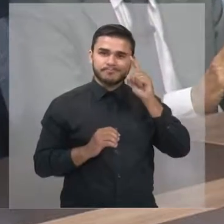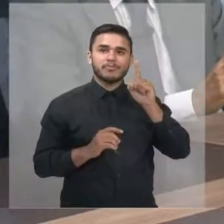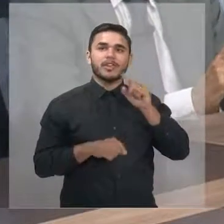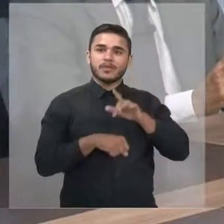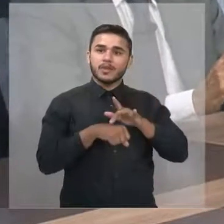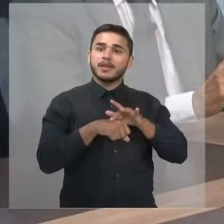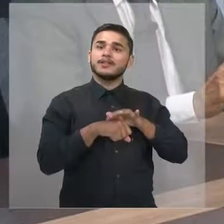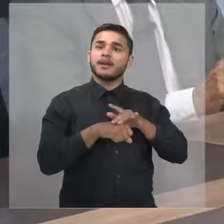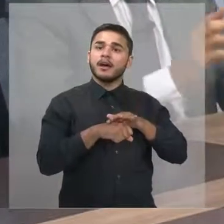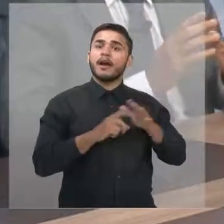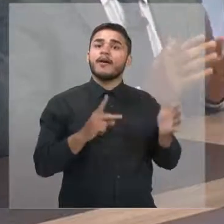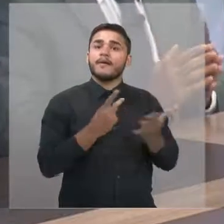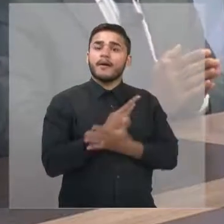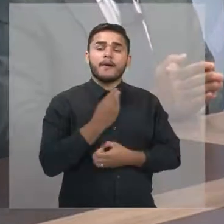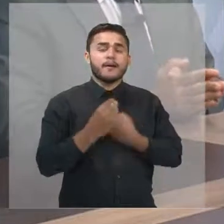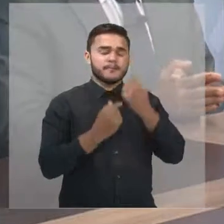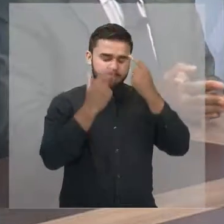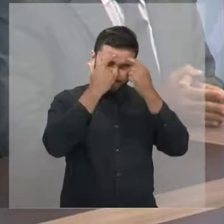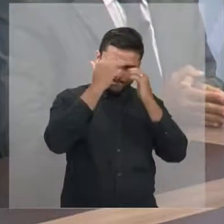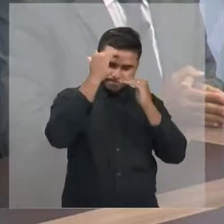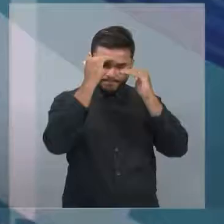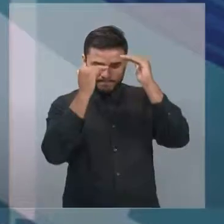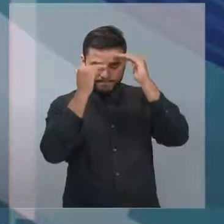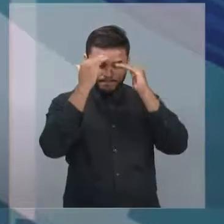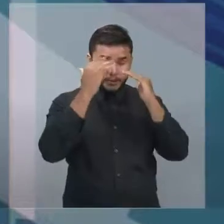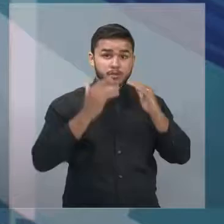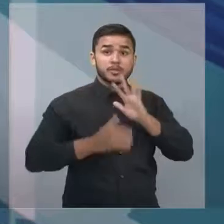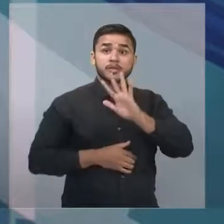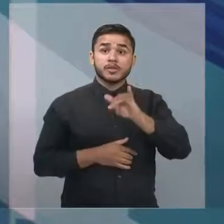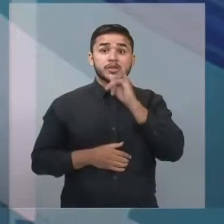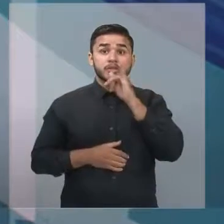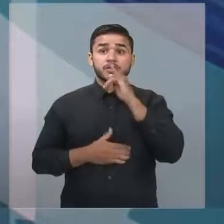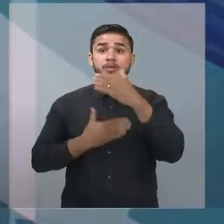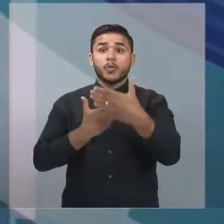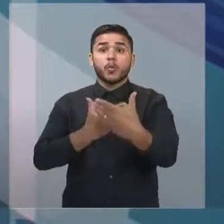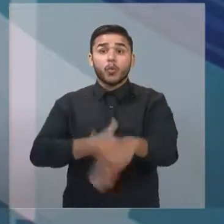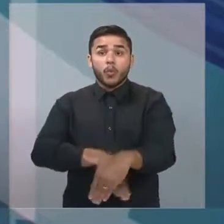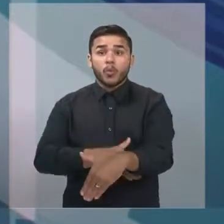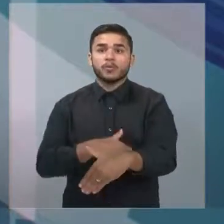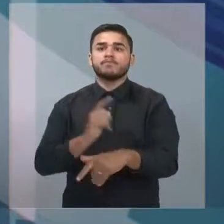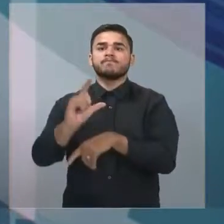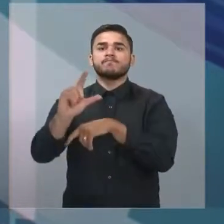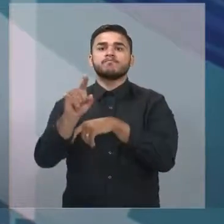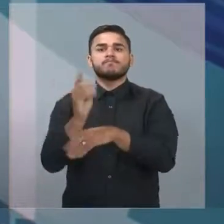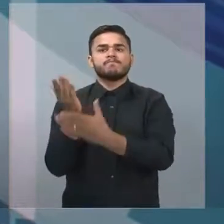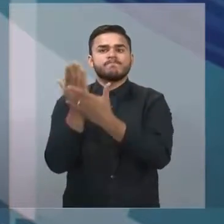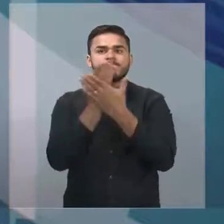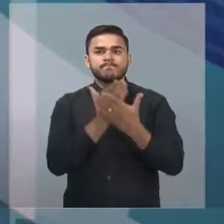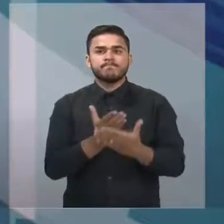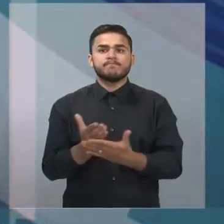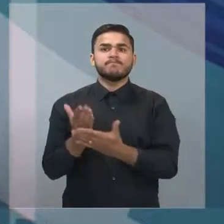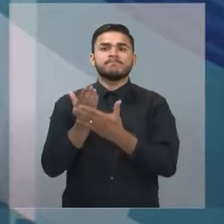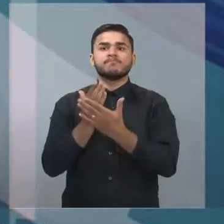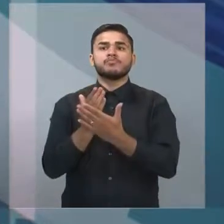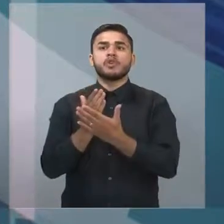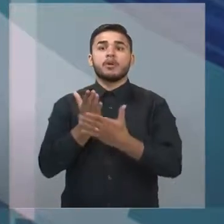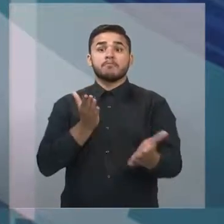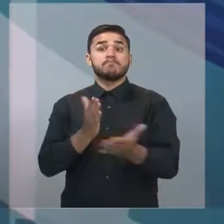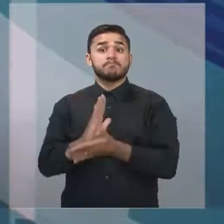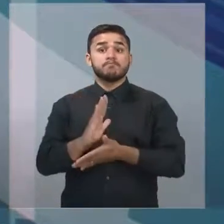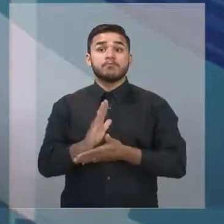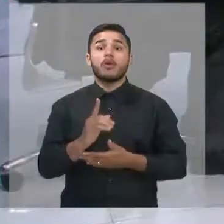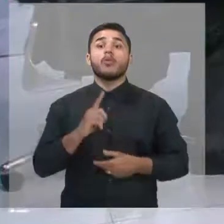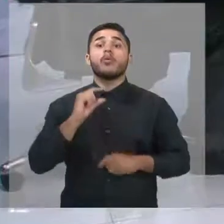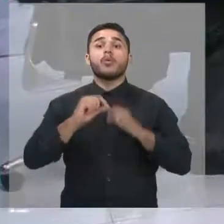E isso não guarda relação. Veja, o Ministério Público seleciona jovens concurseiros estudiosos e faz uma